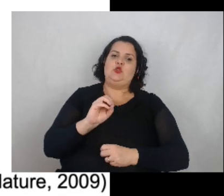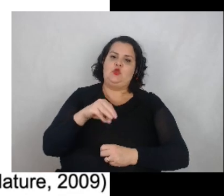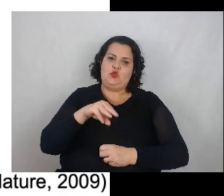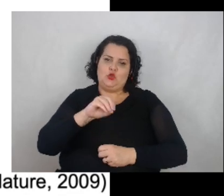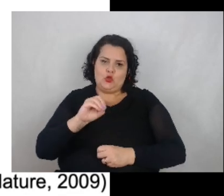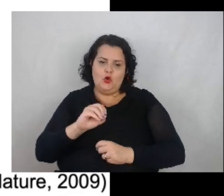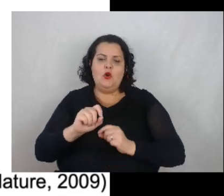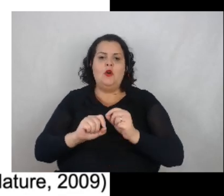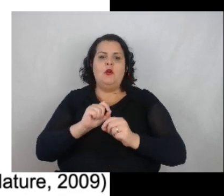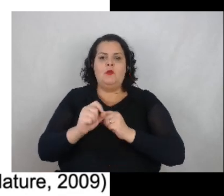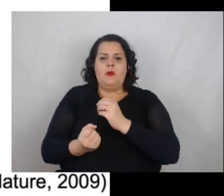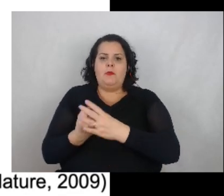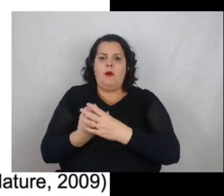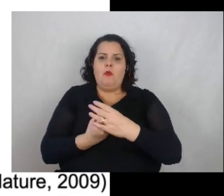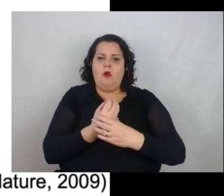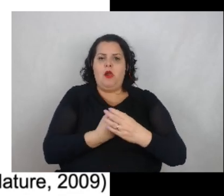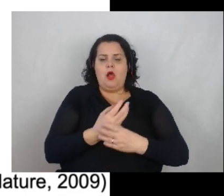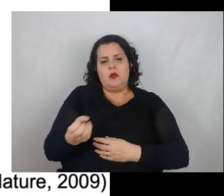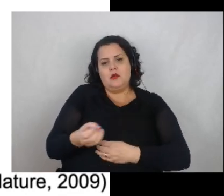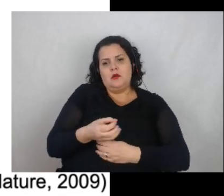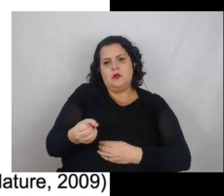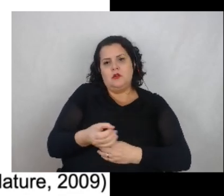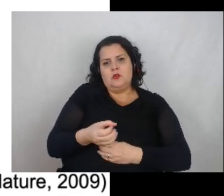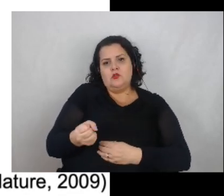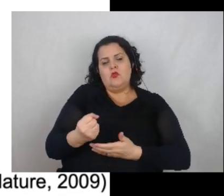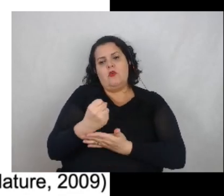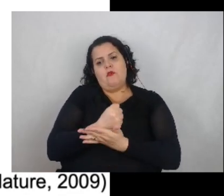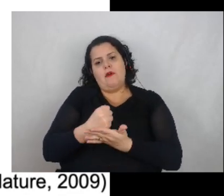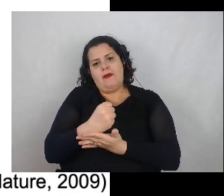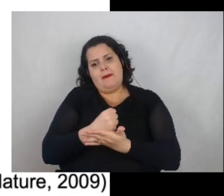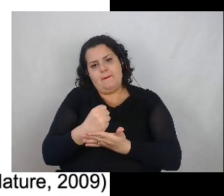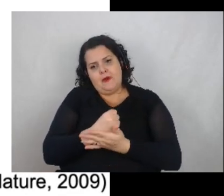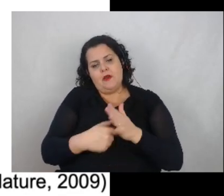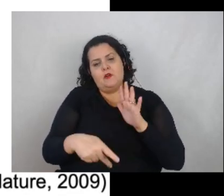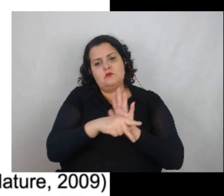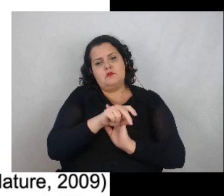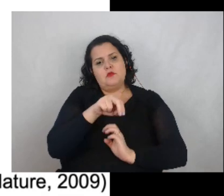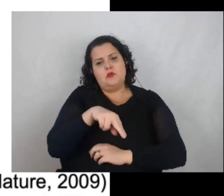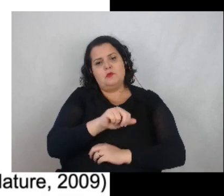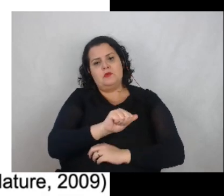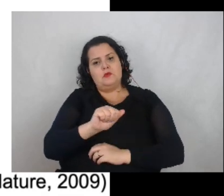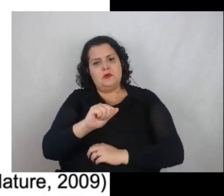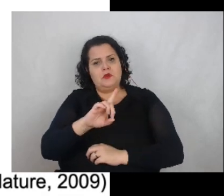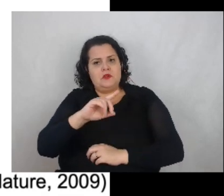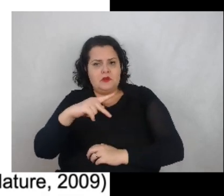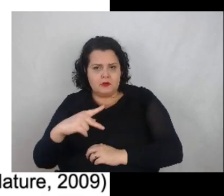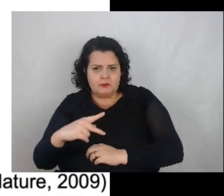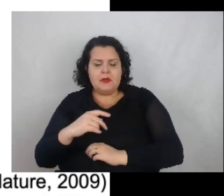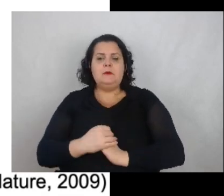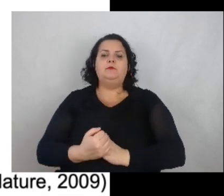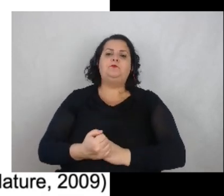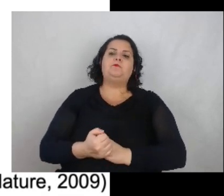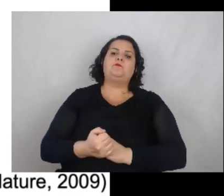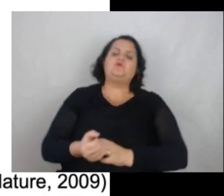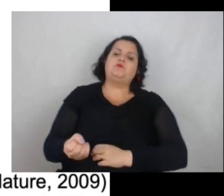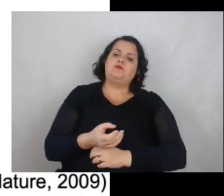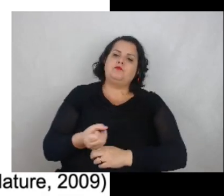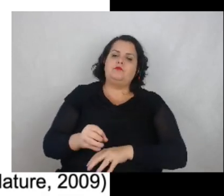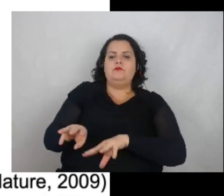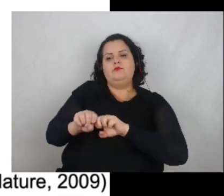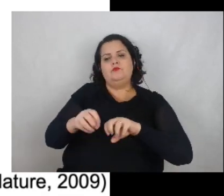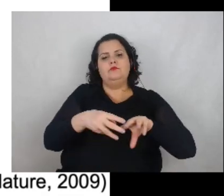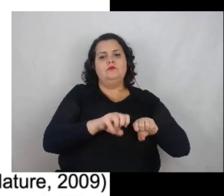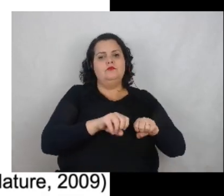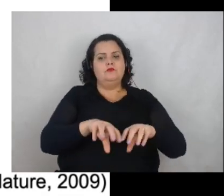de novos segundos fármacos sintetizados e específicos para esses receptores, novos receptores dos